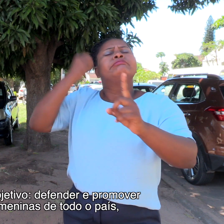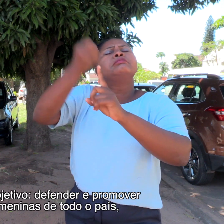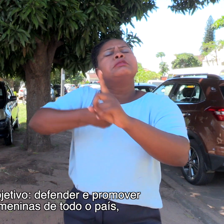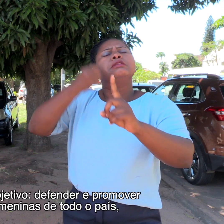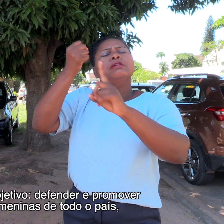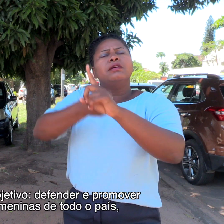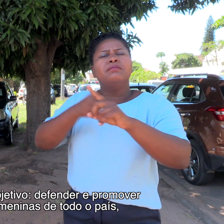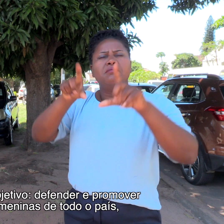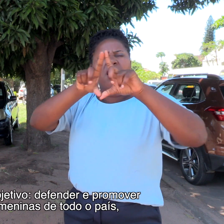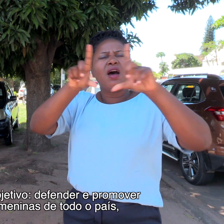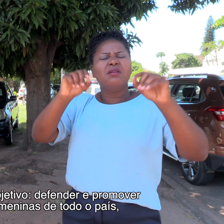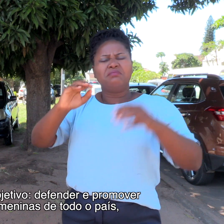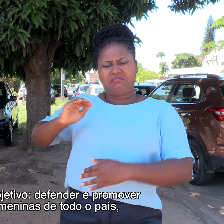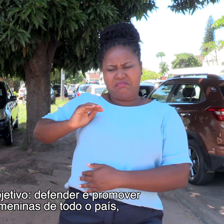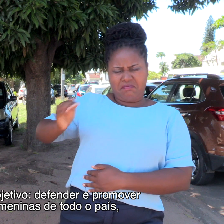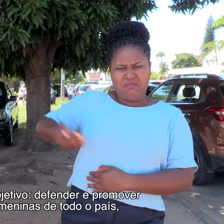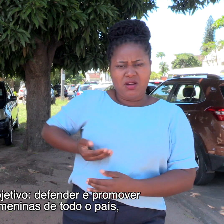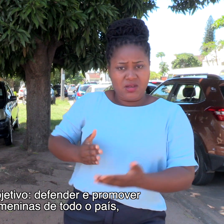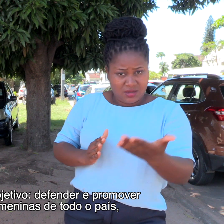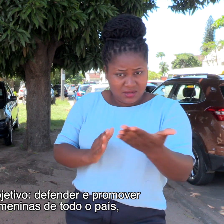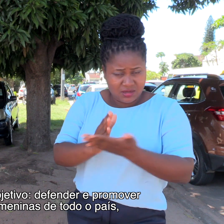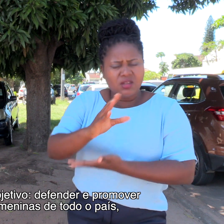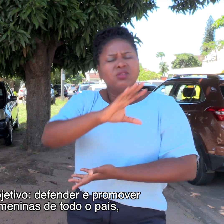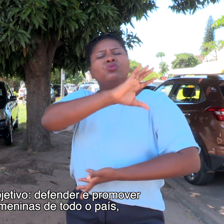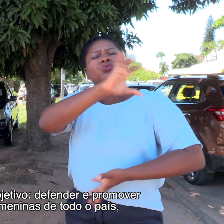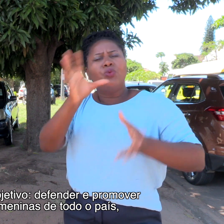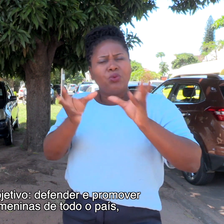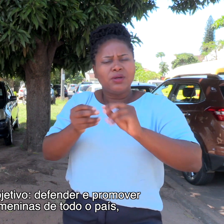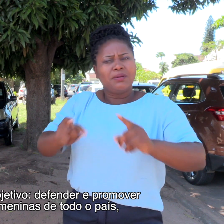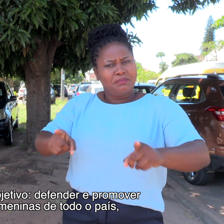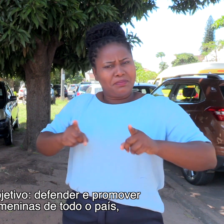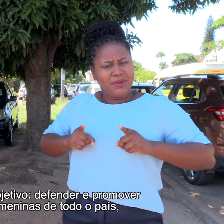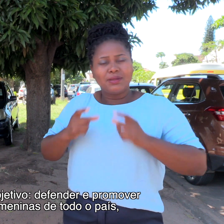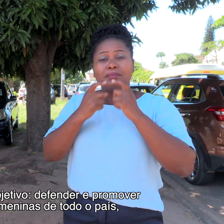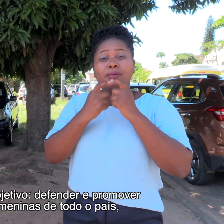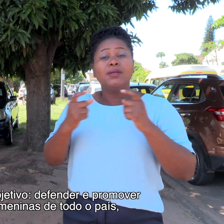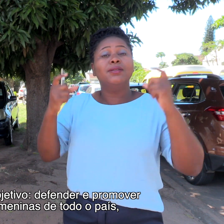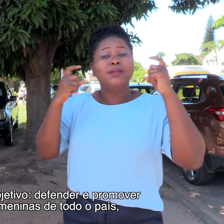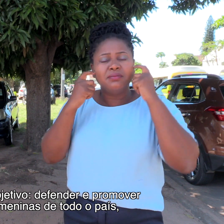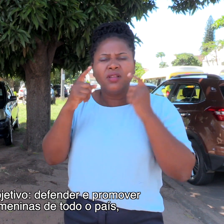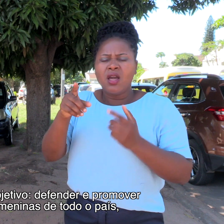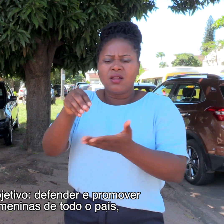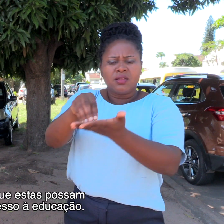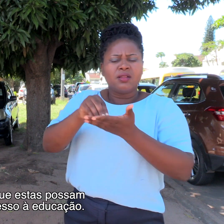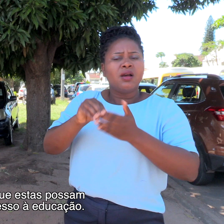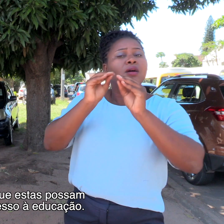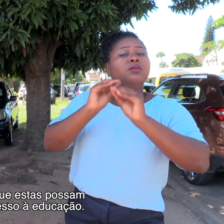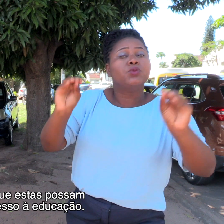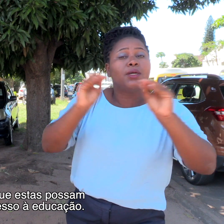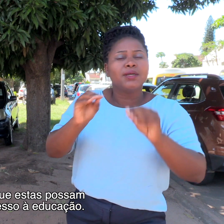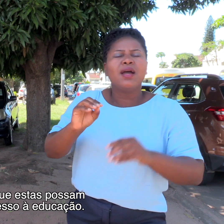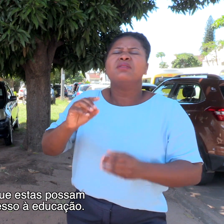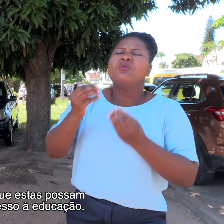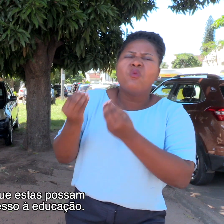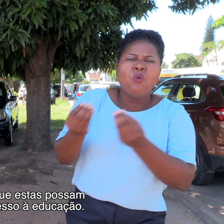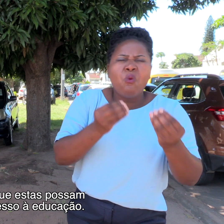direito com um único objetivo, defender e promover os direitos de meninas de todo o país para que estas